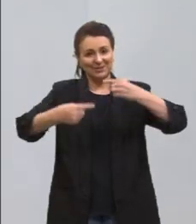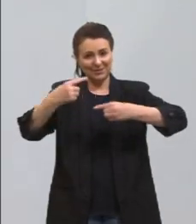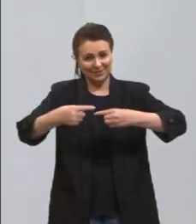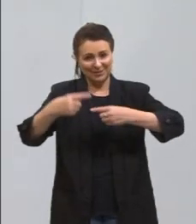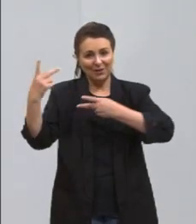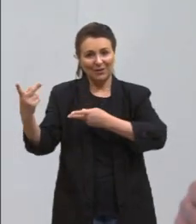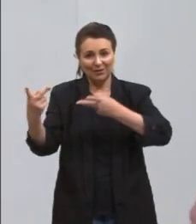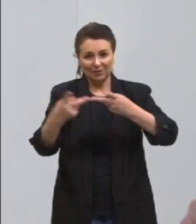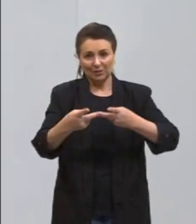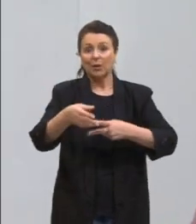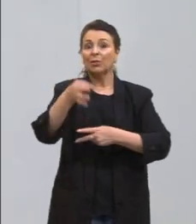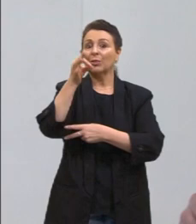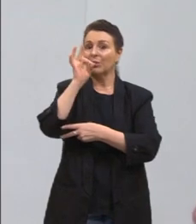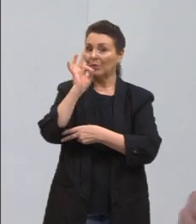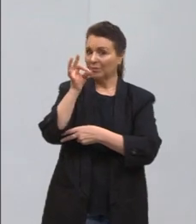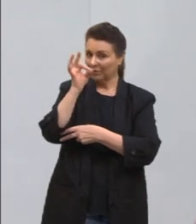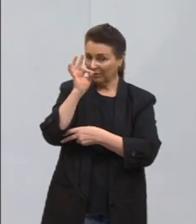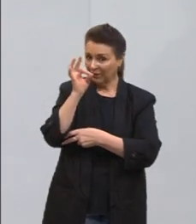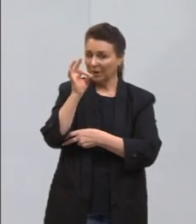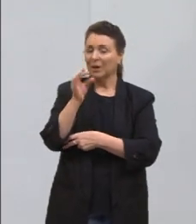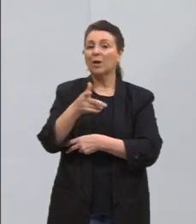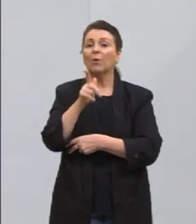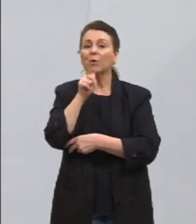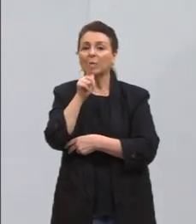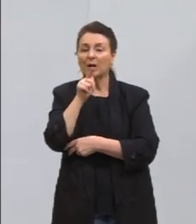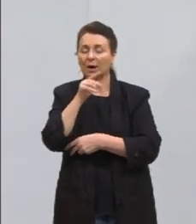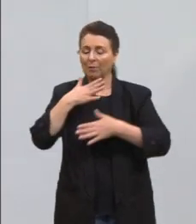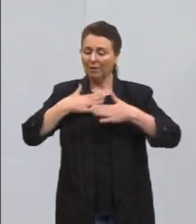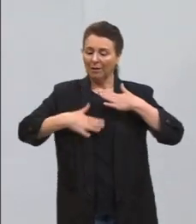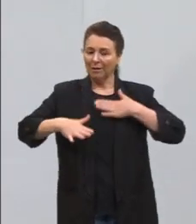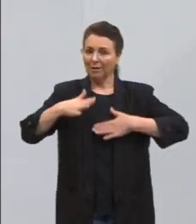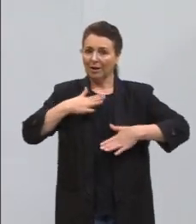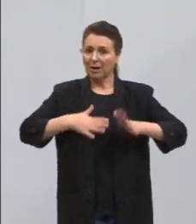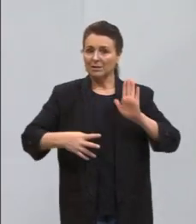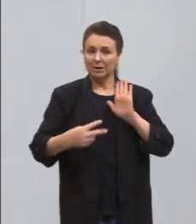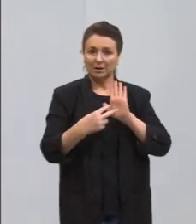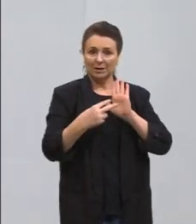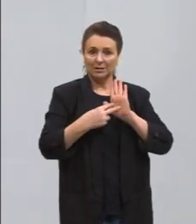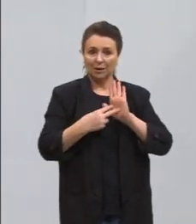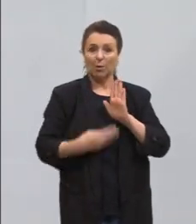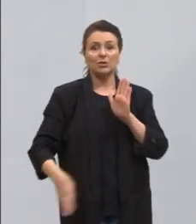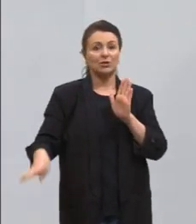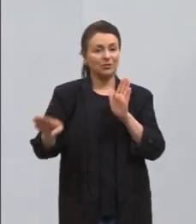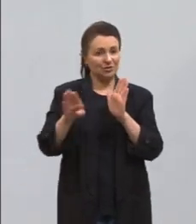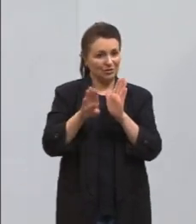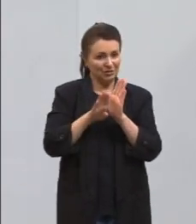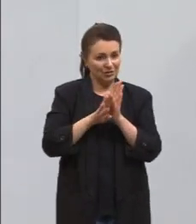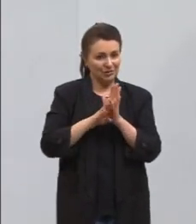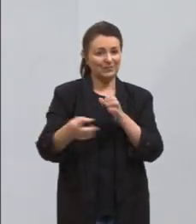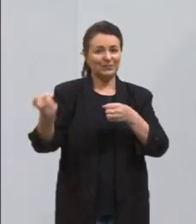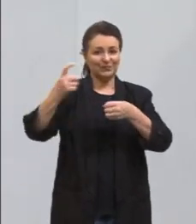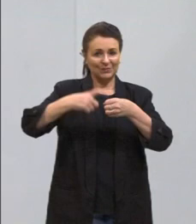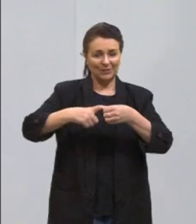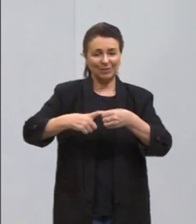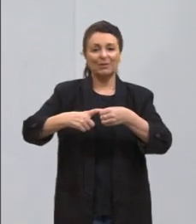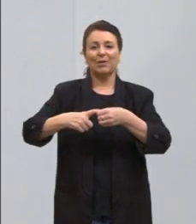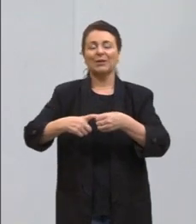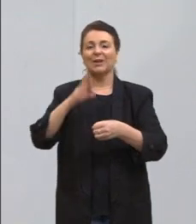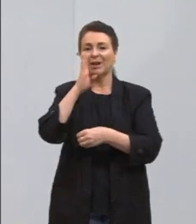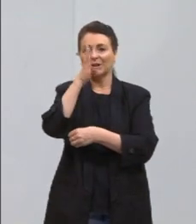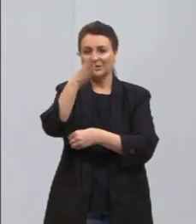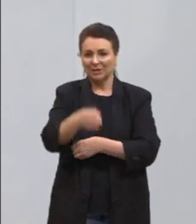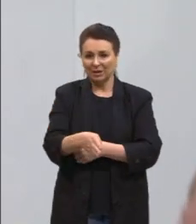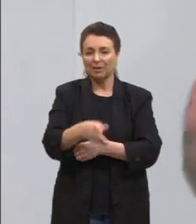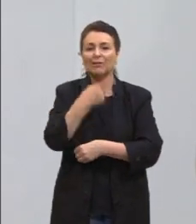tomar um cafezinho tomar uma água Dá uma relaxada e fica ligado a gente já volta com mais informações sobre essas questões ambientais